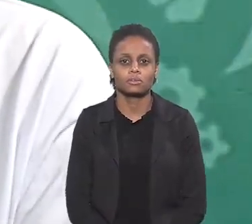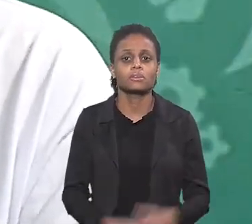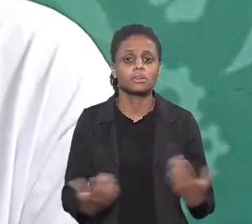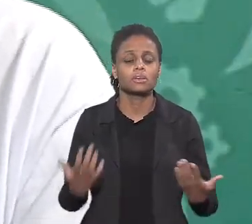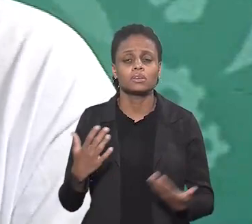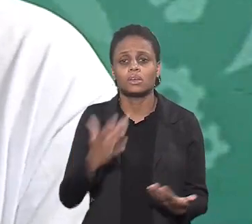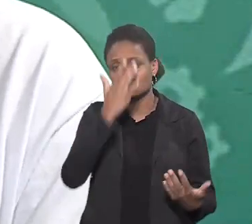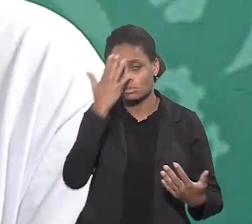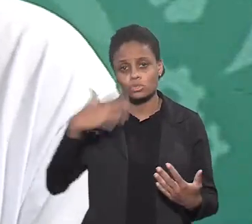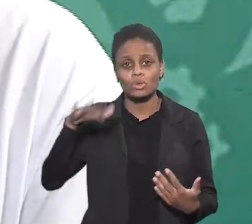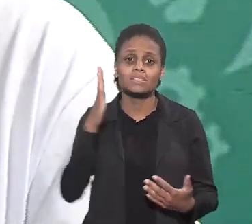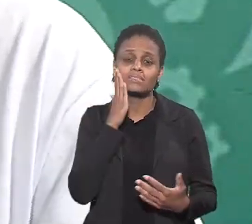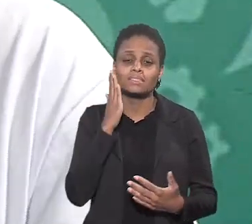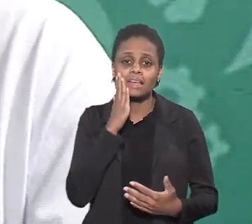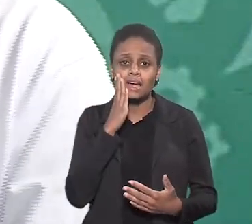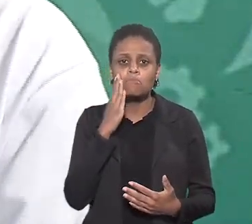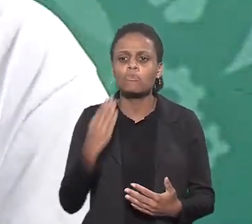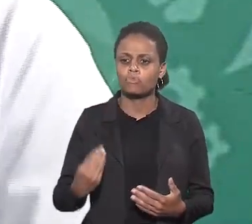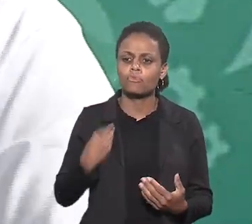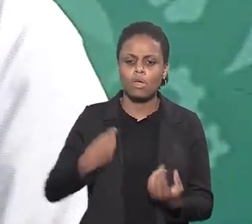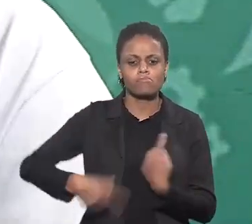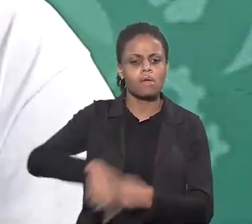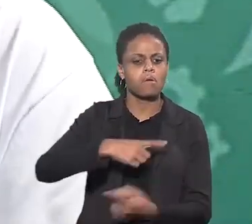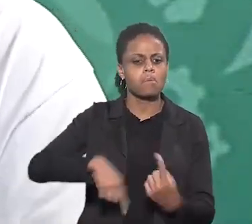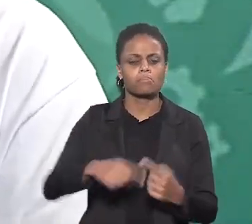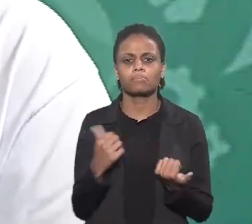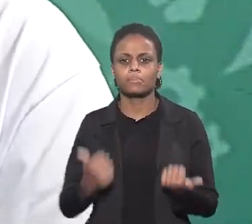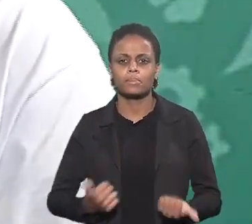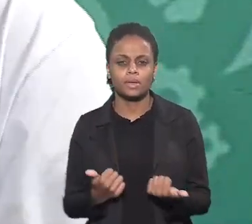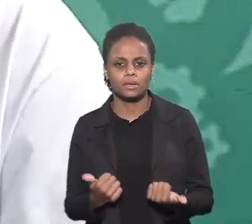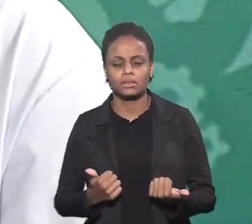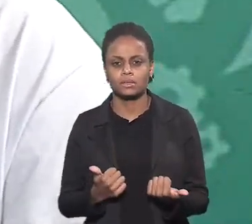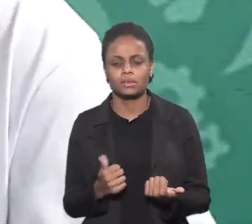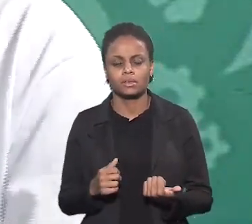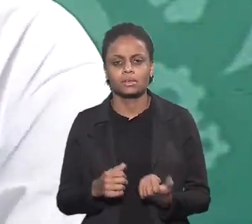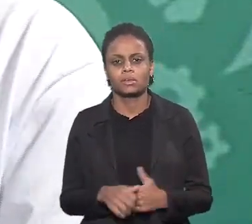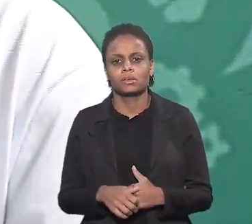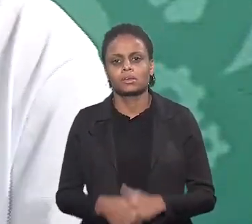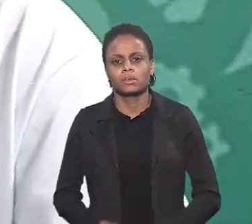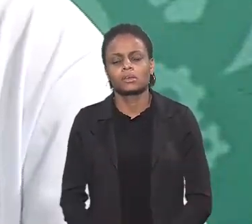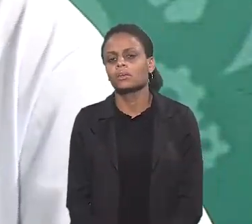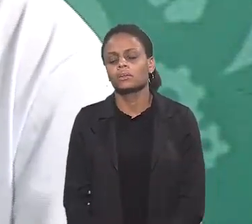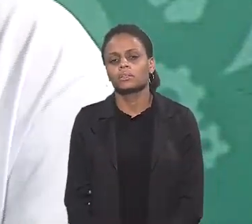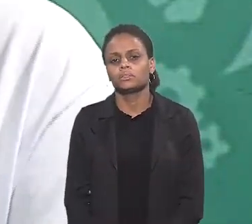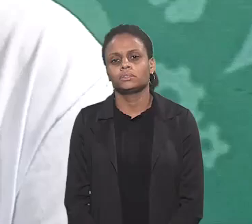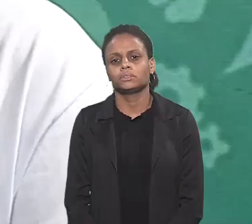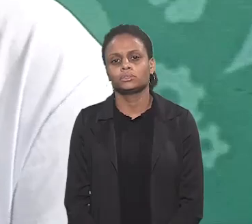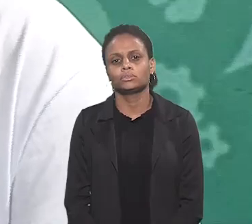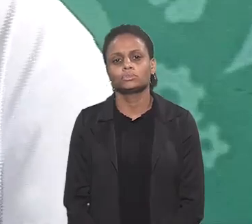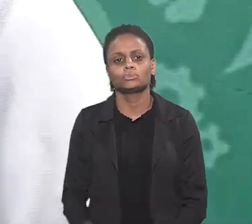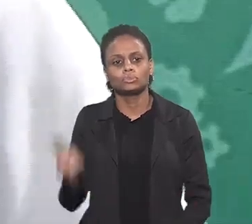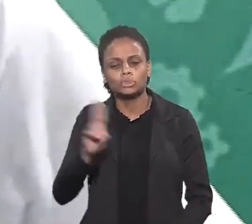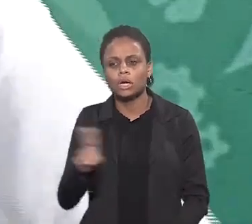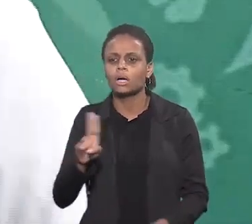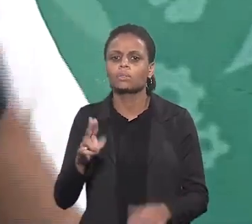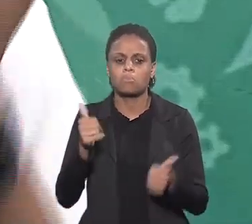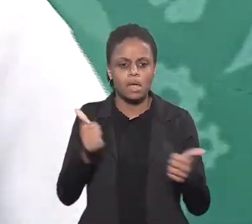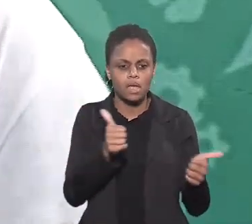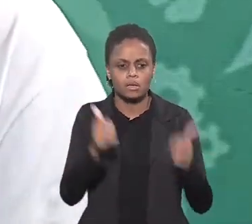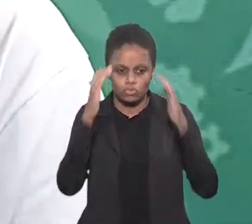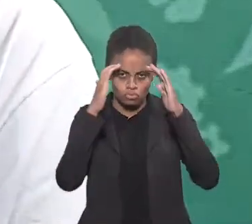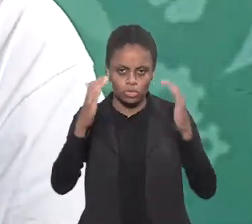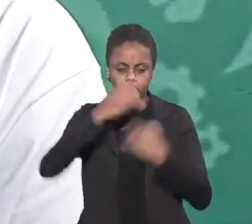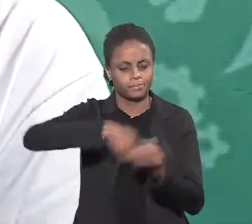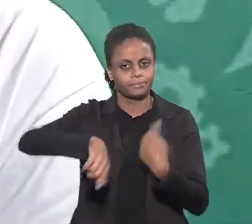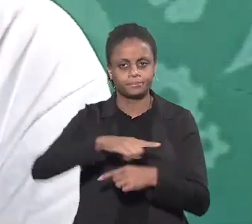as pessoas saibam conviver harmonicamente, utilizando, deixando passar